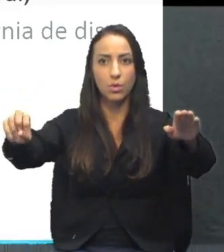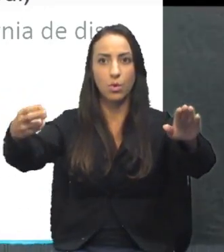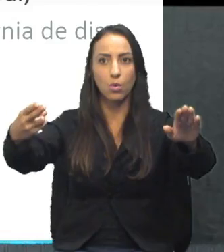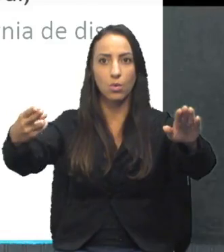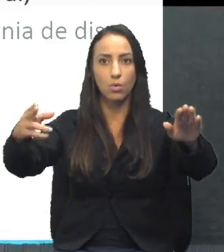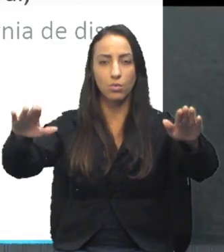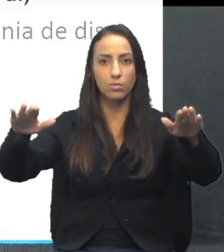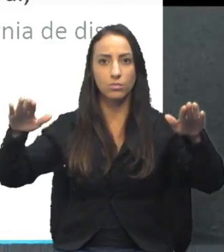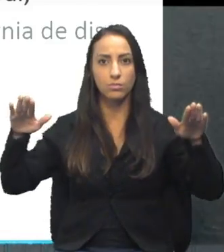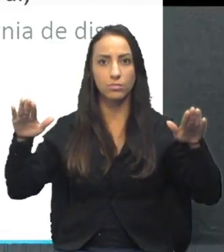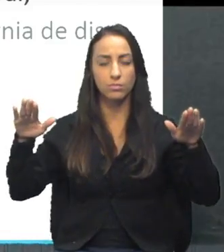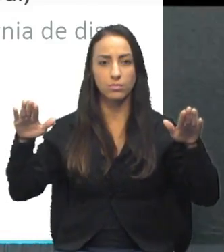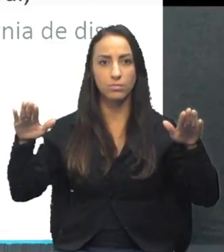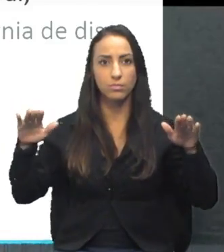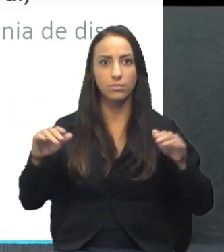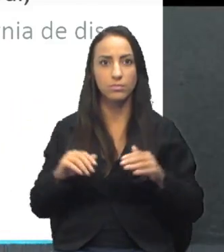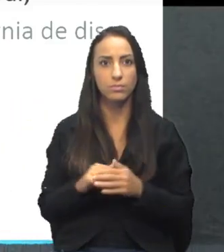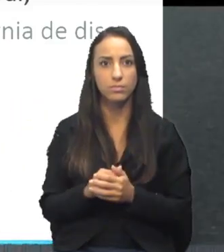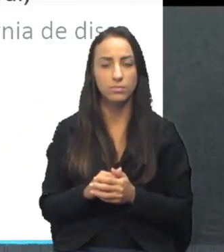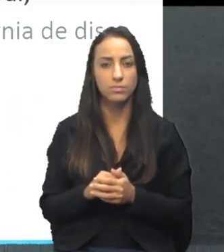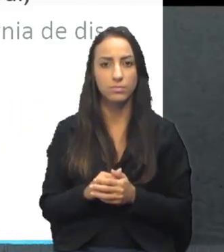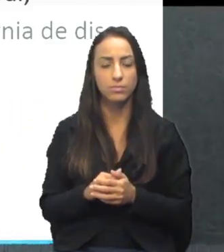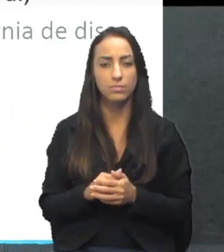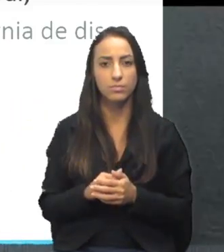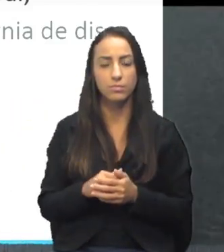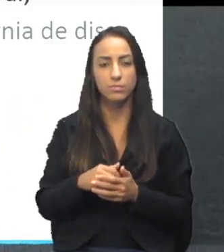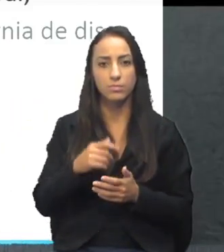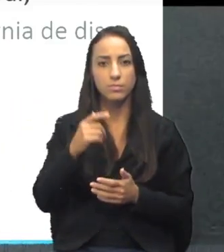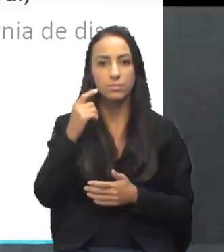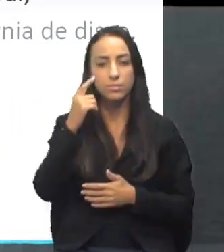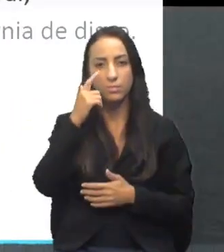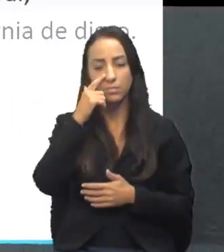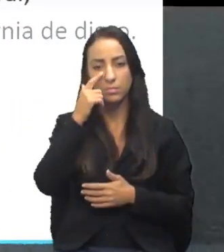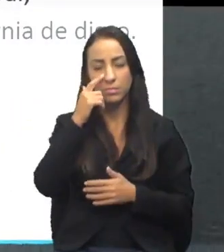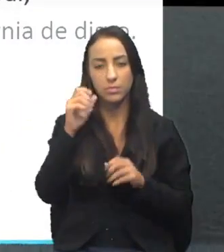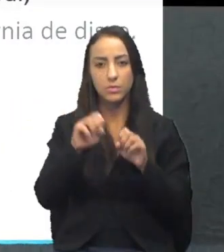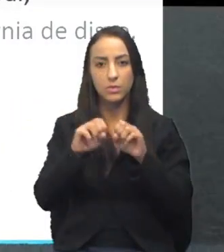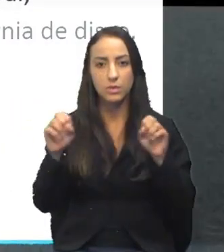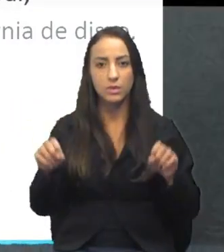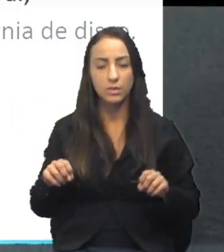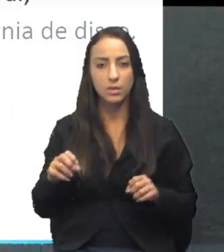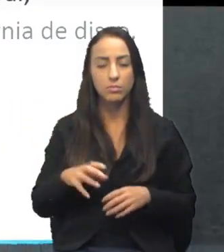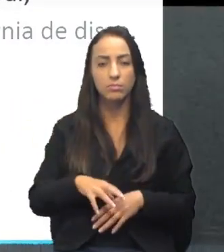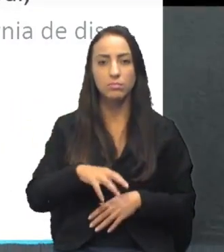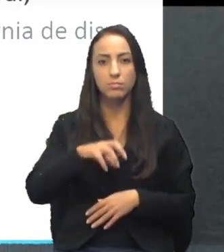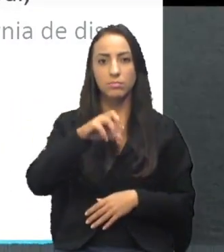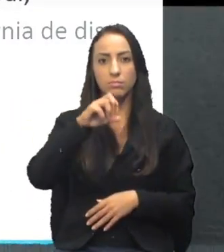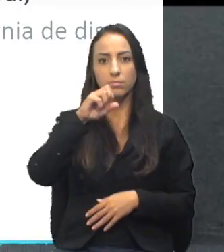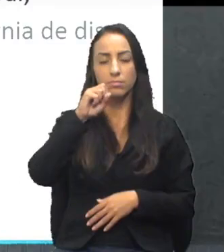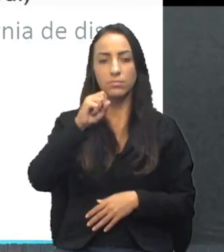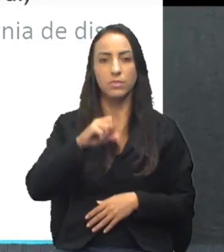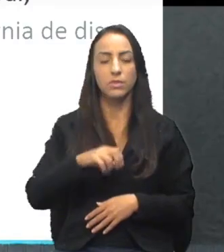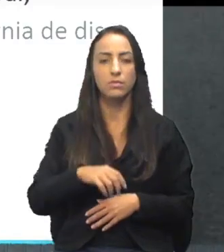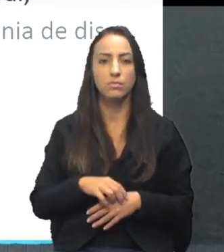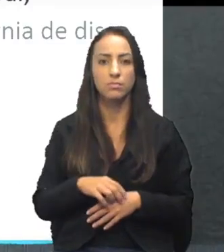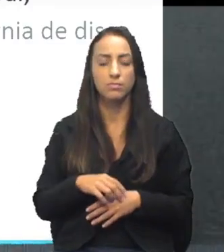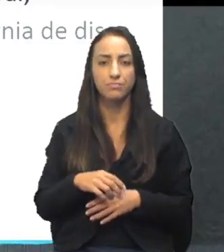mantendo-os apoiados. O sistema respiratório fica mais vulnerável nessa posição,